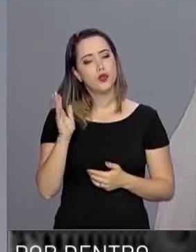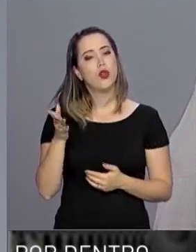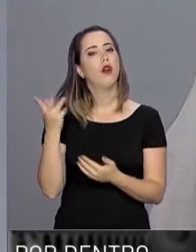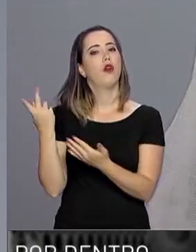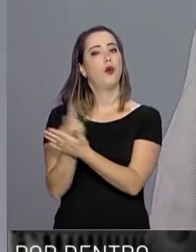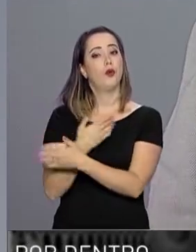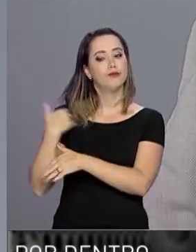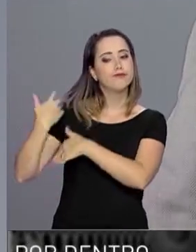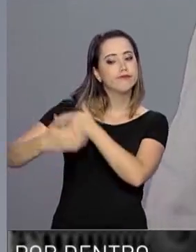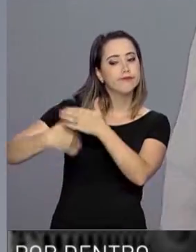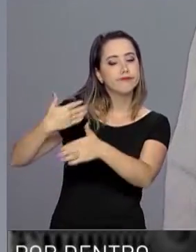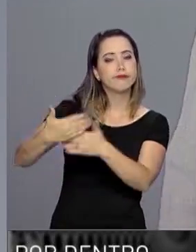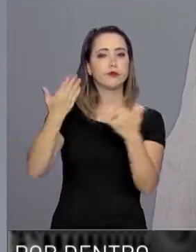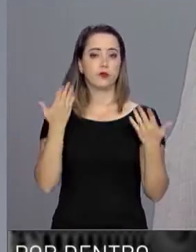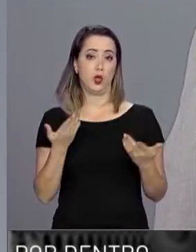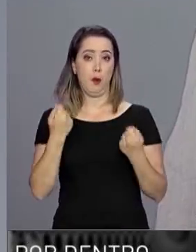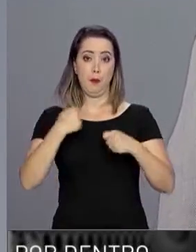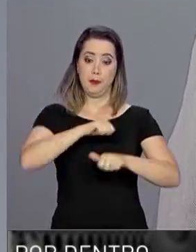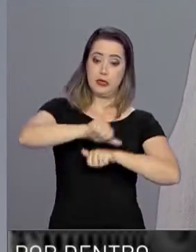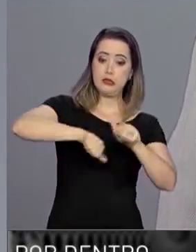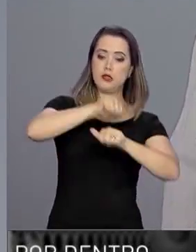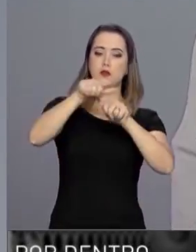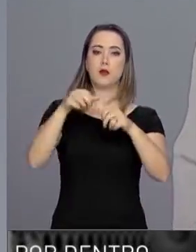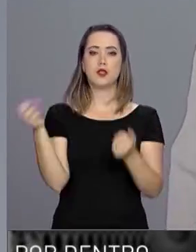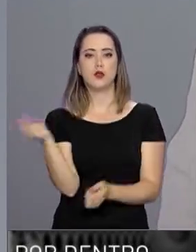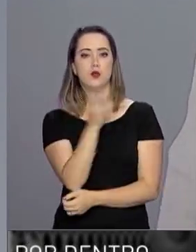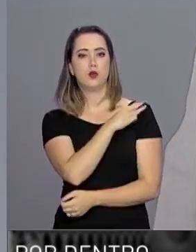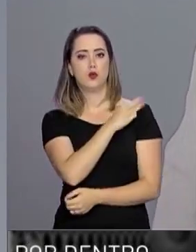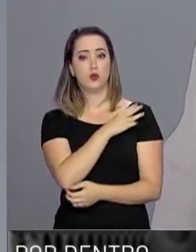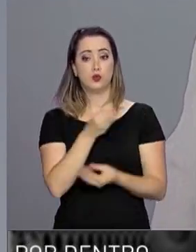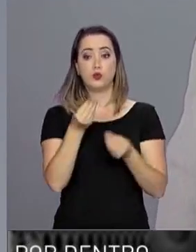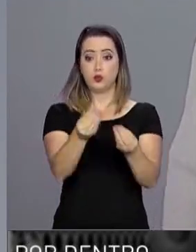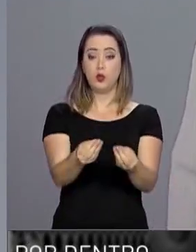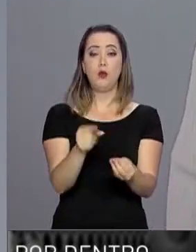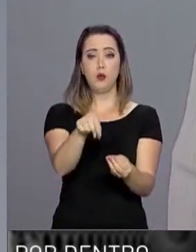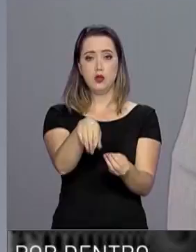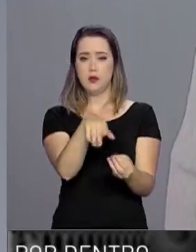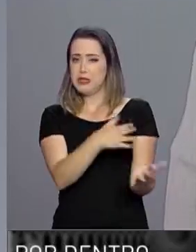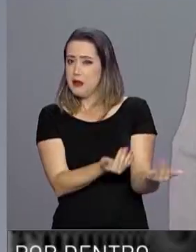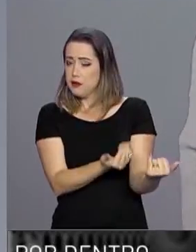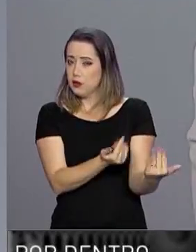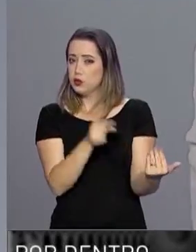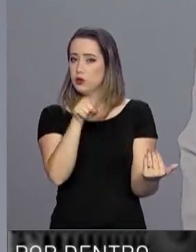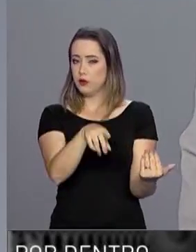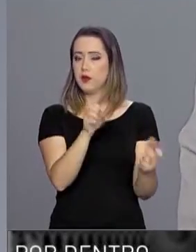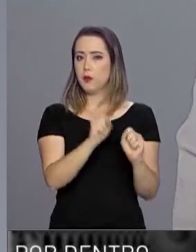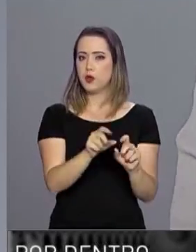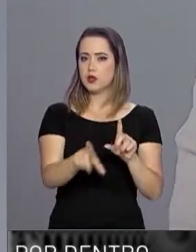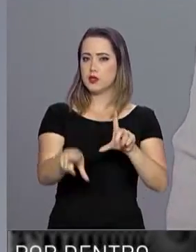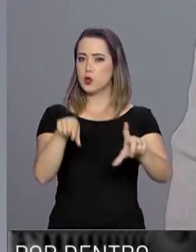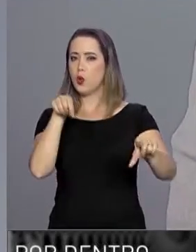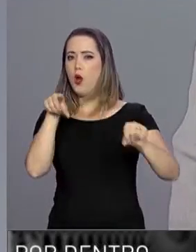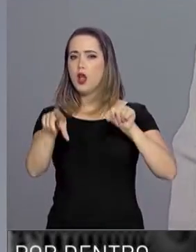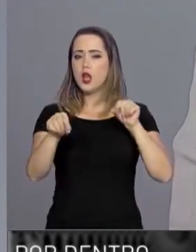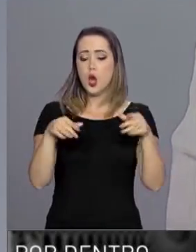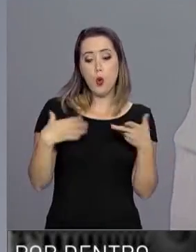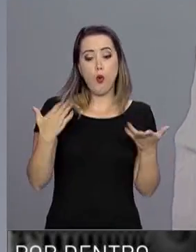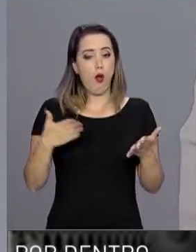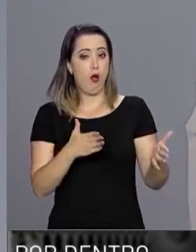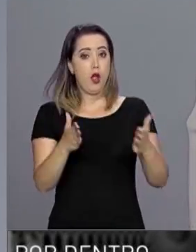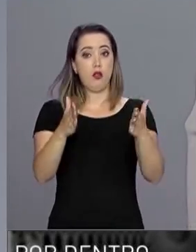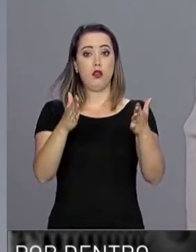últimos anos. E é por isso da transformação do ensino médio, garantir que o jovem tenha possibilidade de escolher um